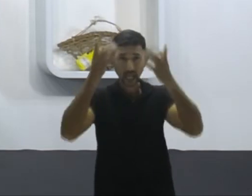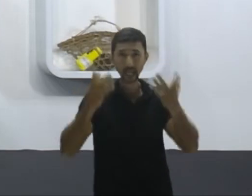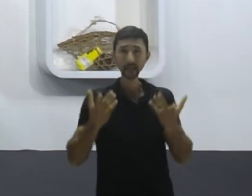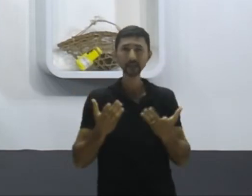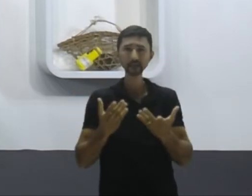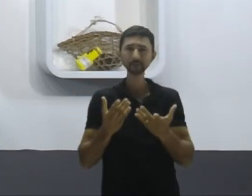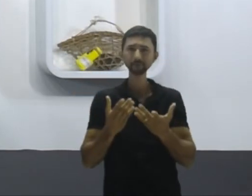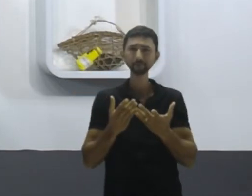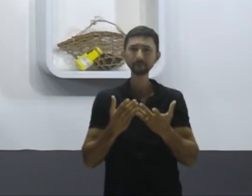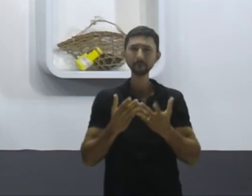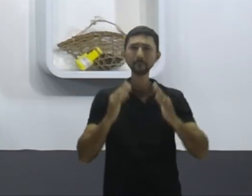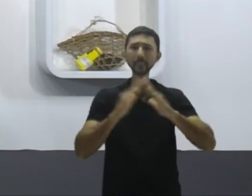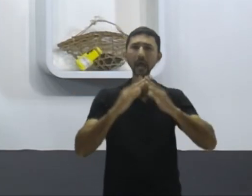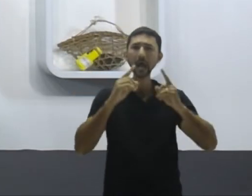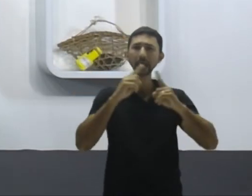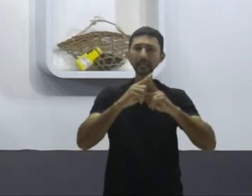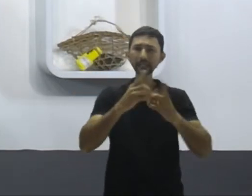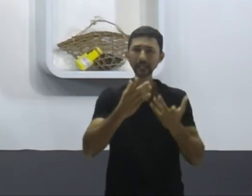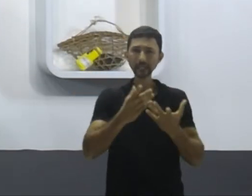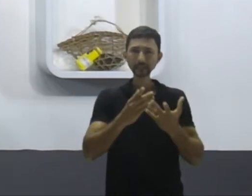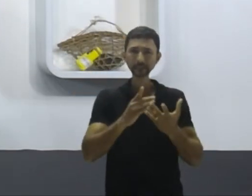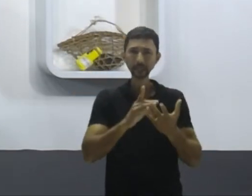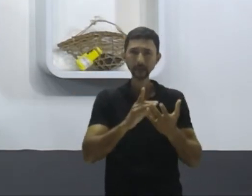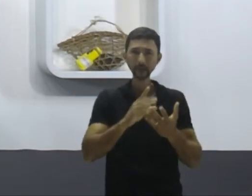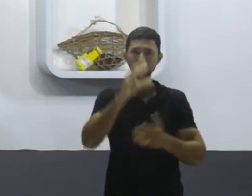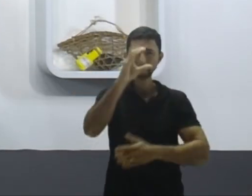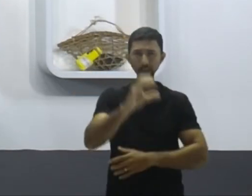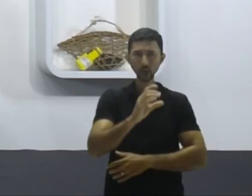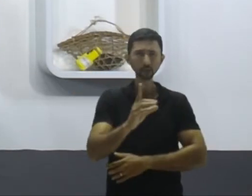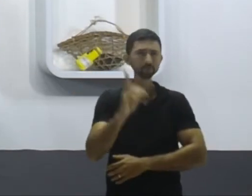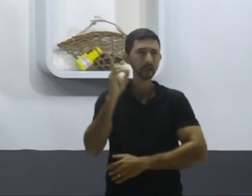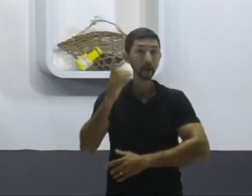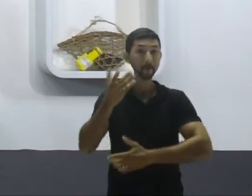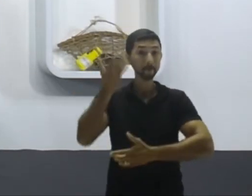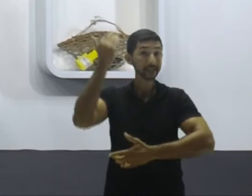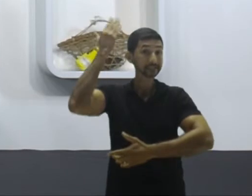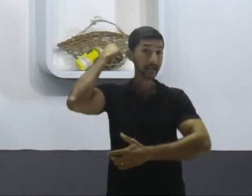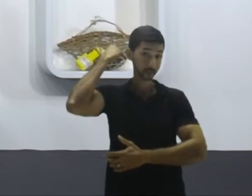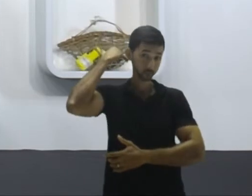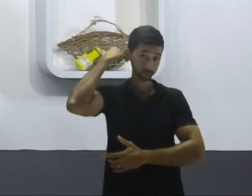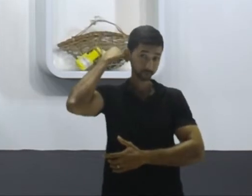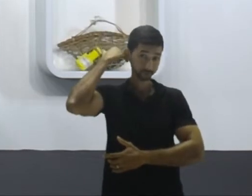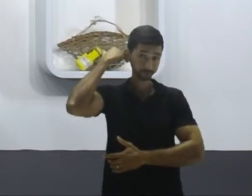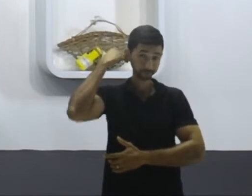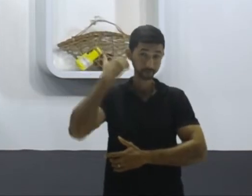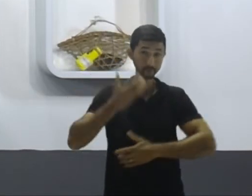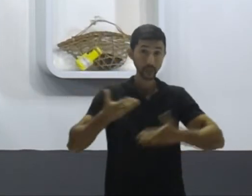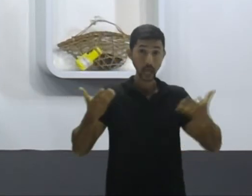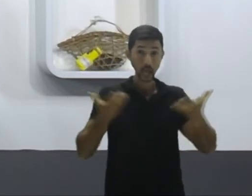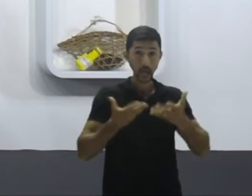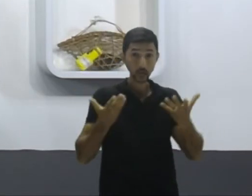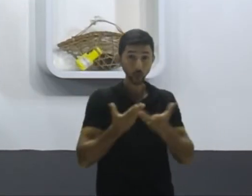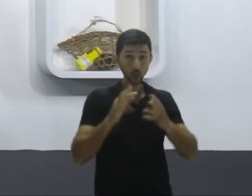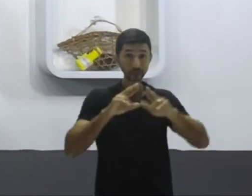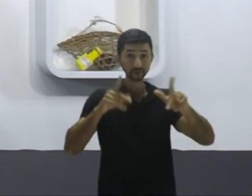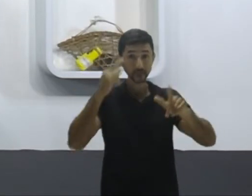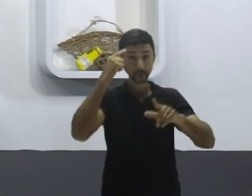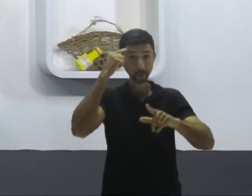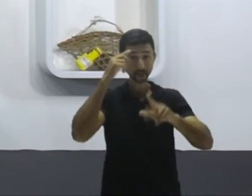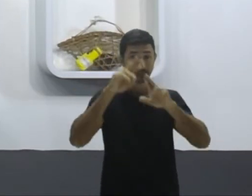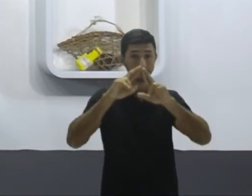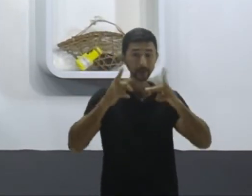que a Igreja Católica tinha enquanto discurso, certo? Mas, de fato, o que a gente observava era a aproximação da